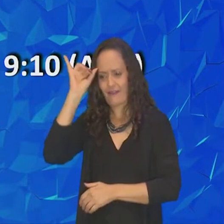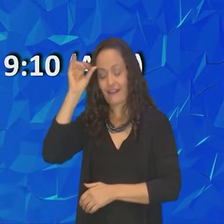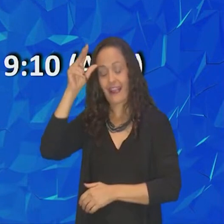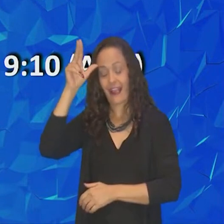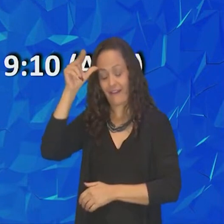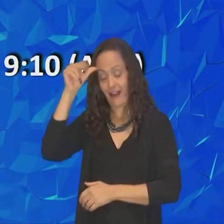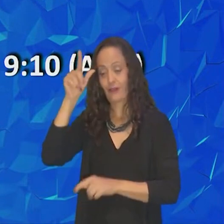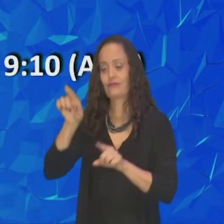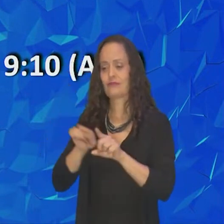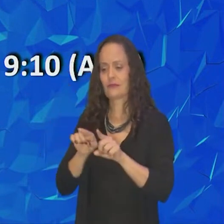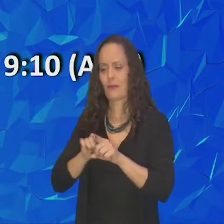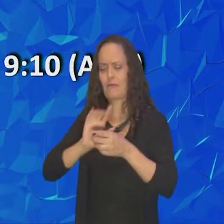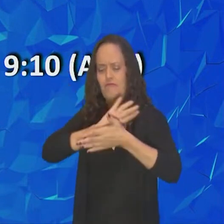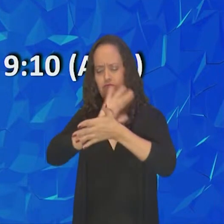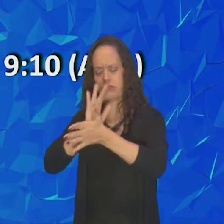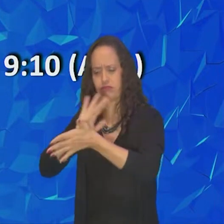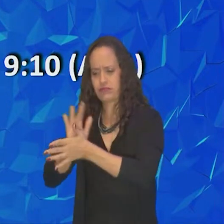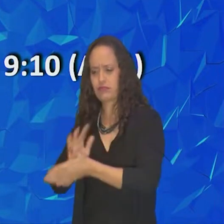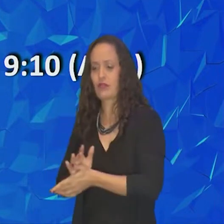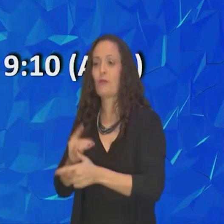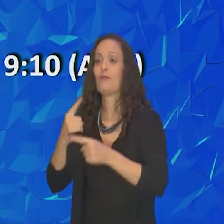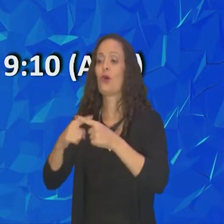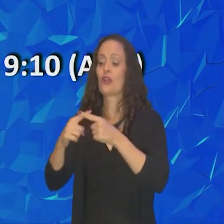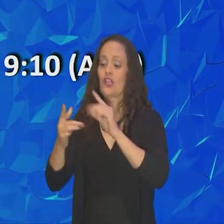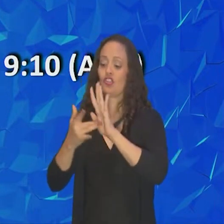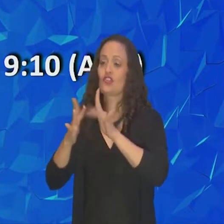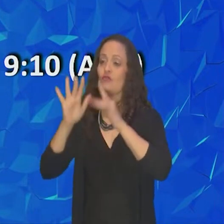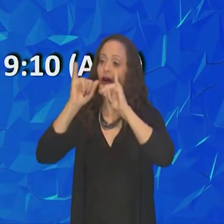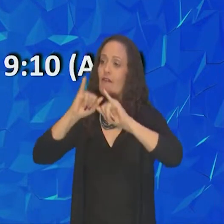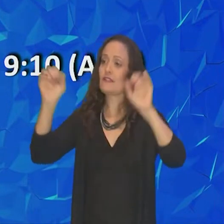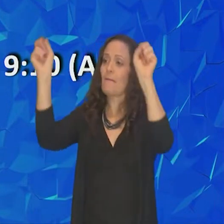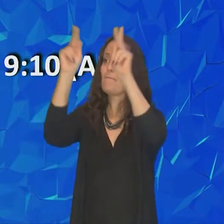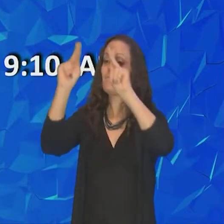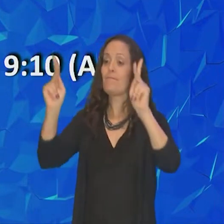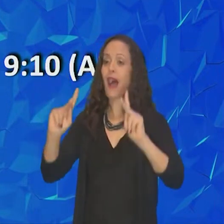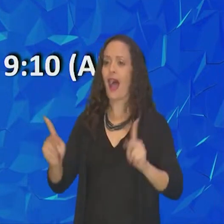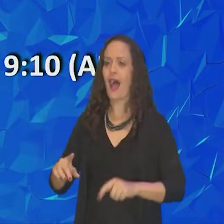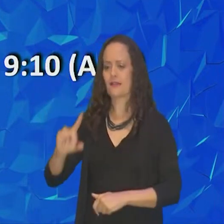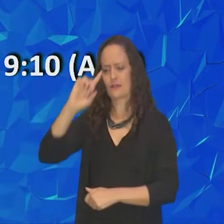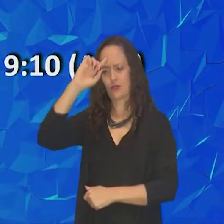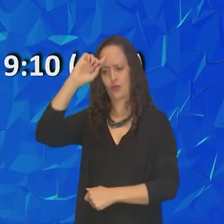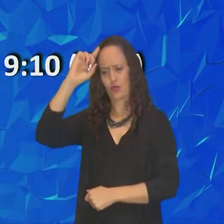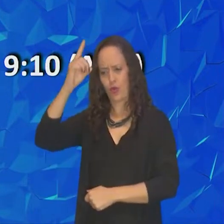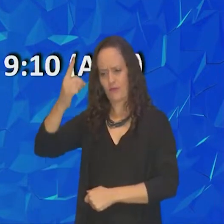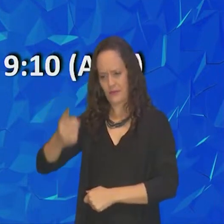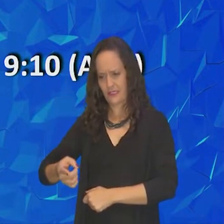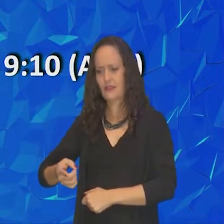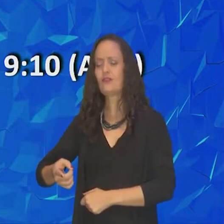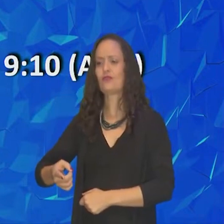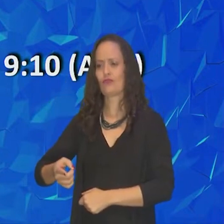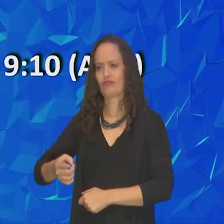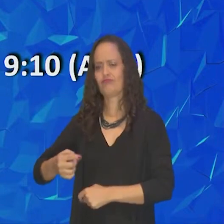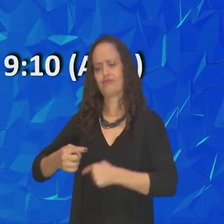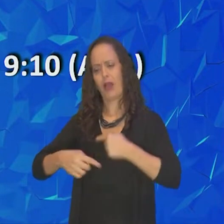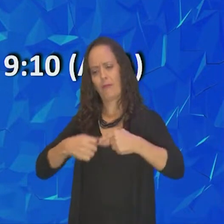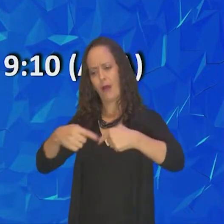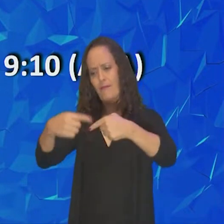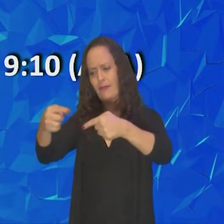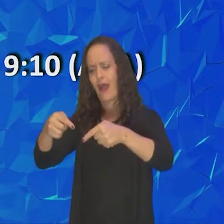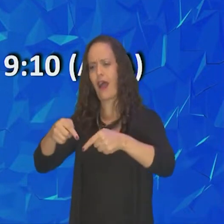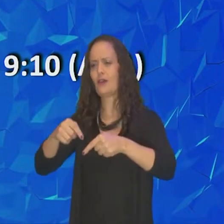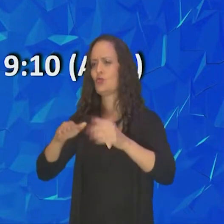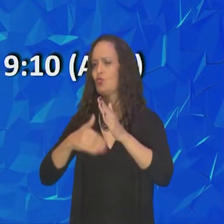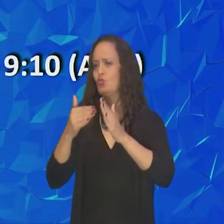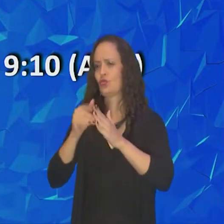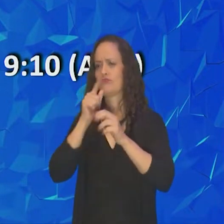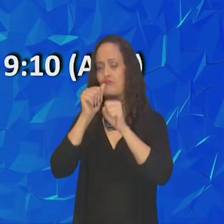de guerra será destruído. Ele anunciará paz às nações, o seu domínio se estenderá de mar a mar, e desde o Eufrates